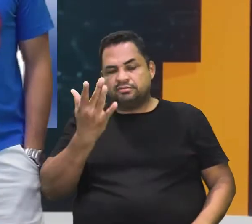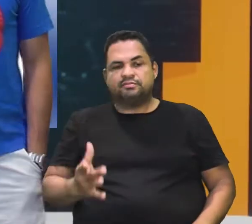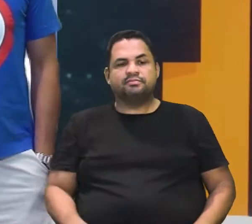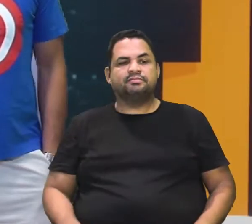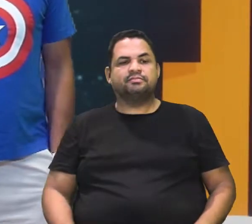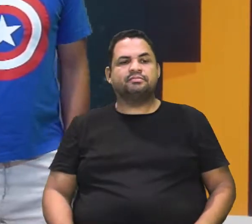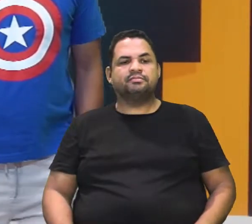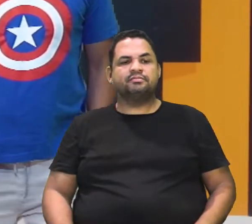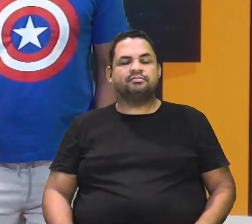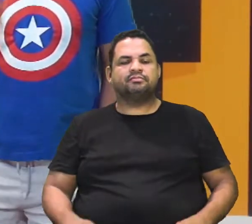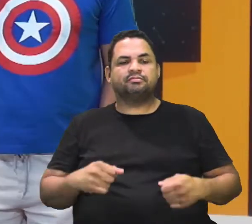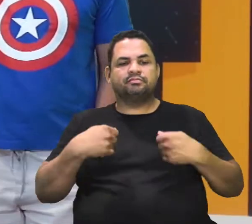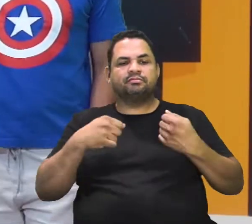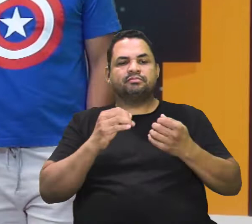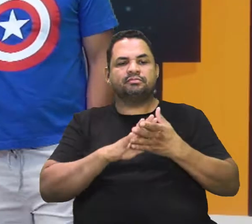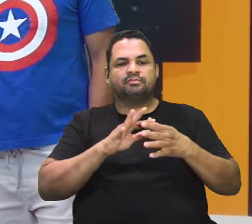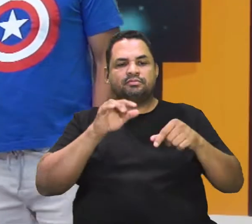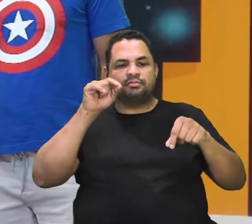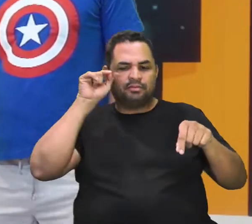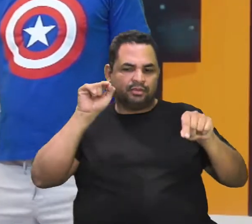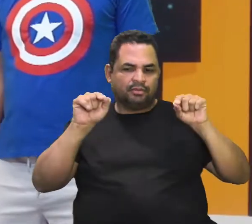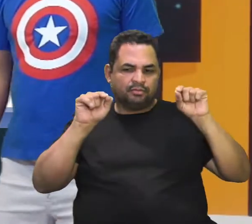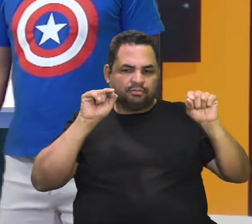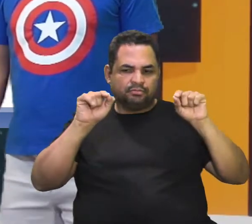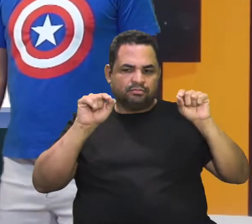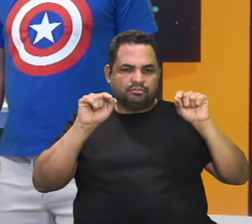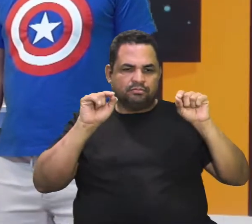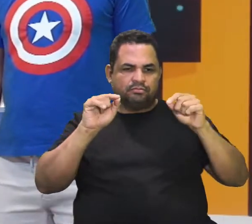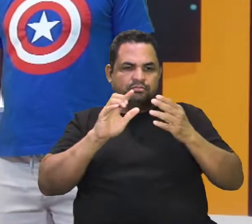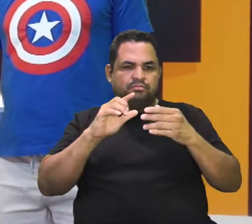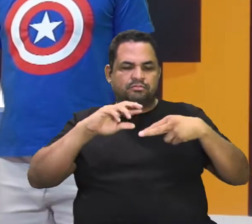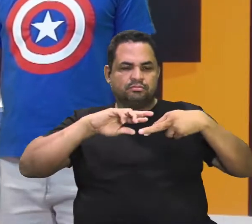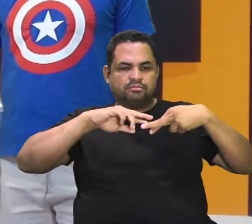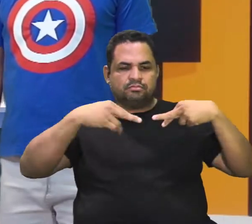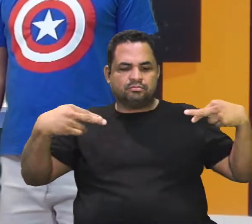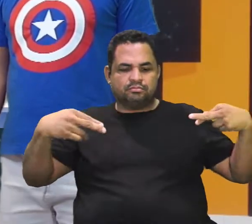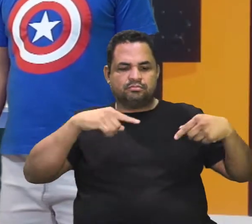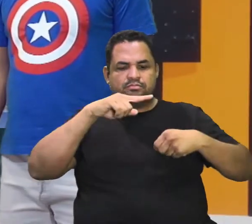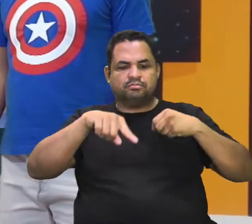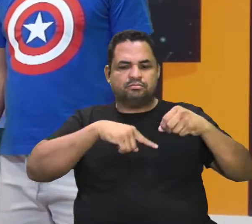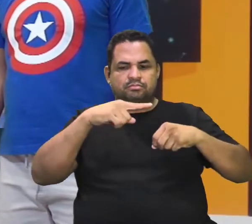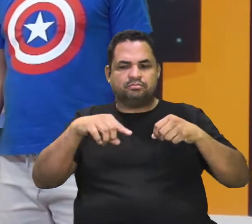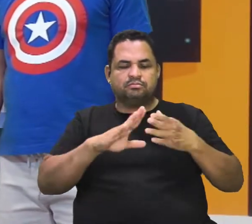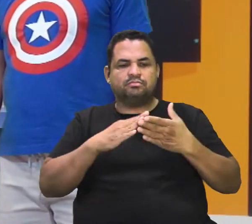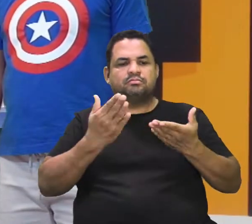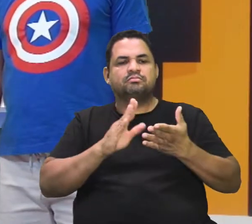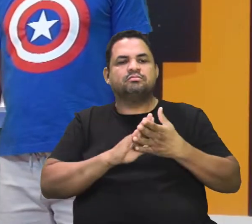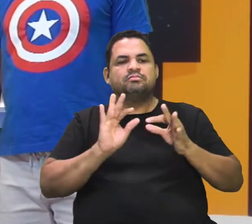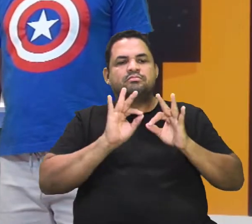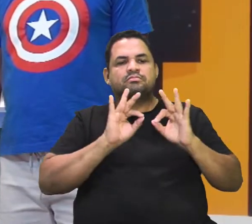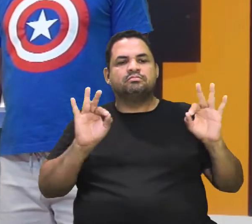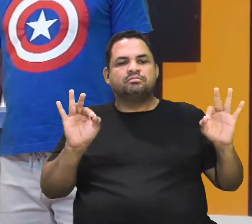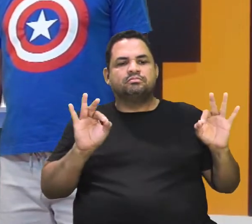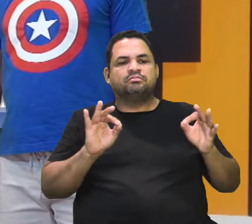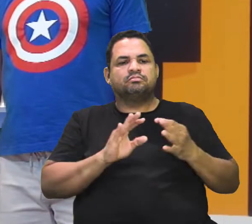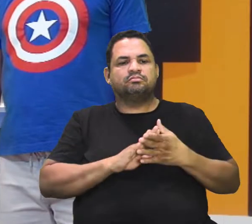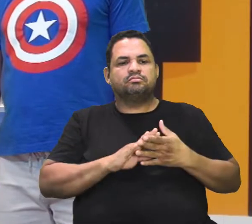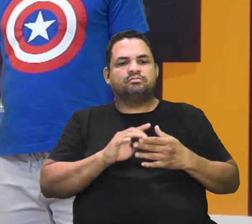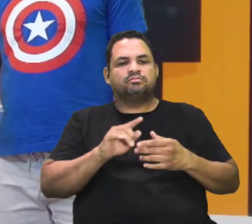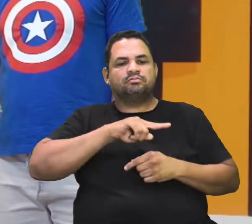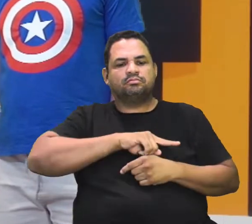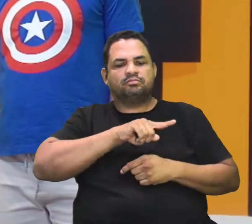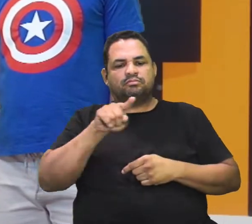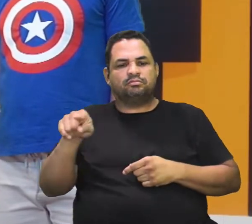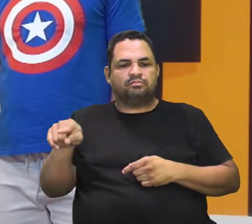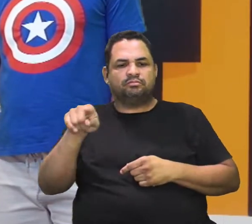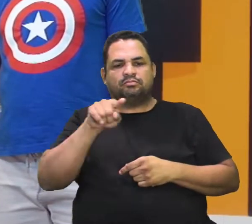precisa, né? A gente precisa de 2 taxinhas para marcar os focos e o barbante, né? Tem todo um procedimento de fazer o barbante e a gente pega o lápis e a